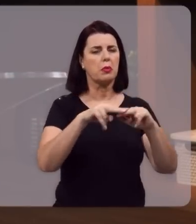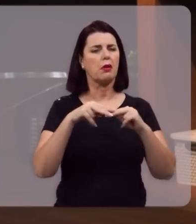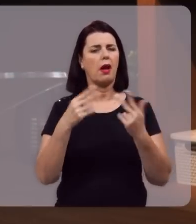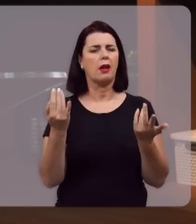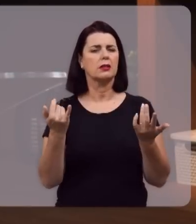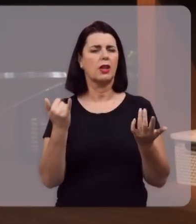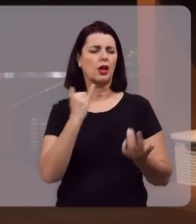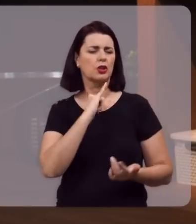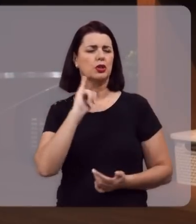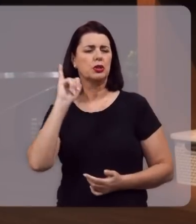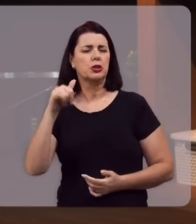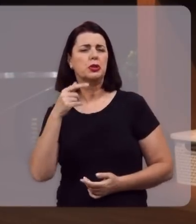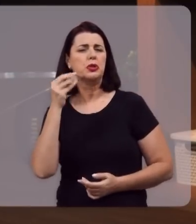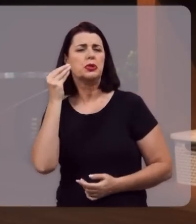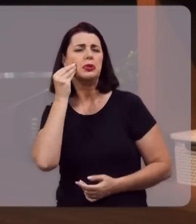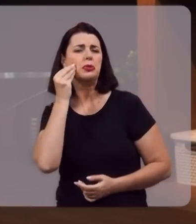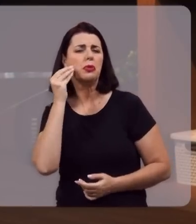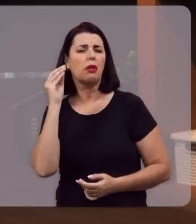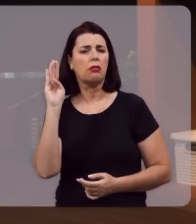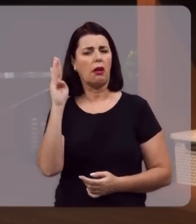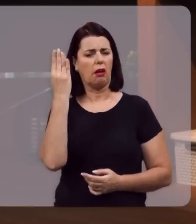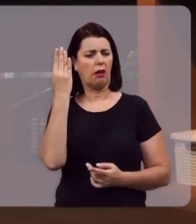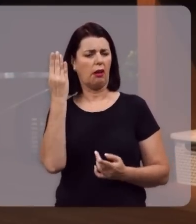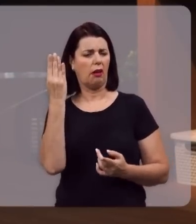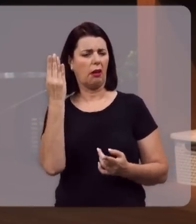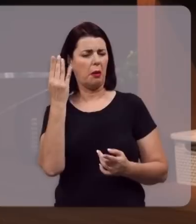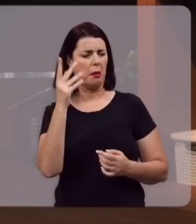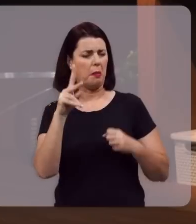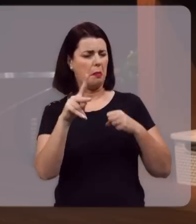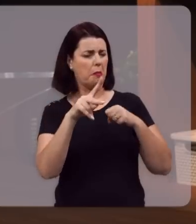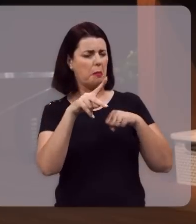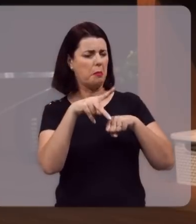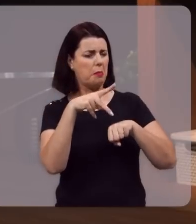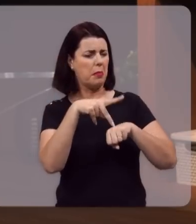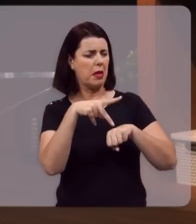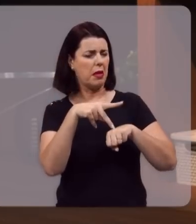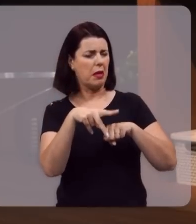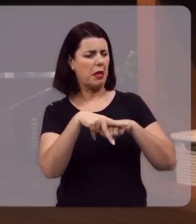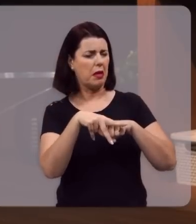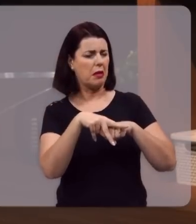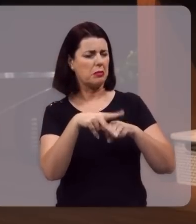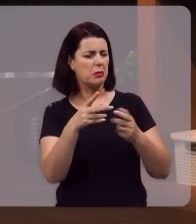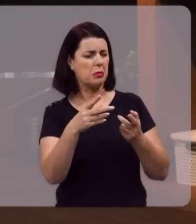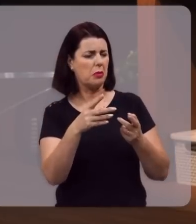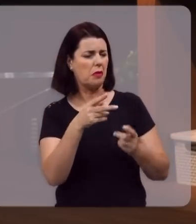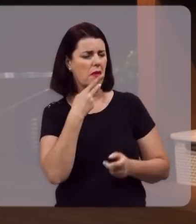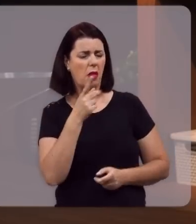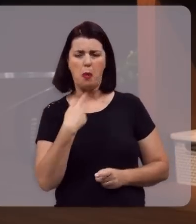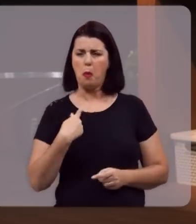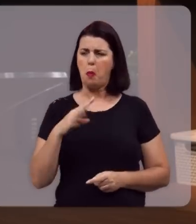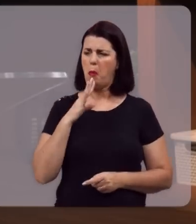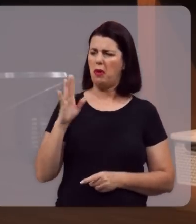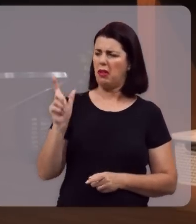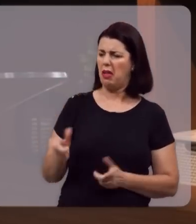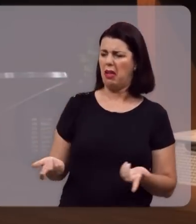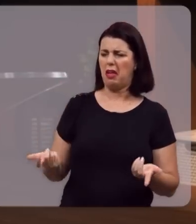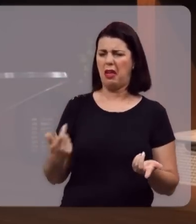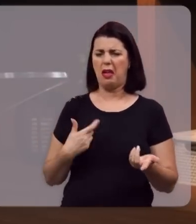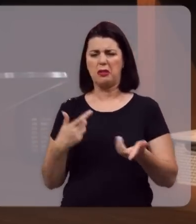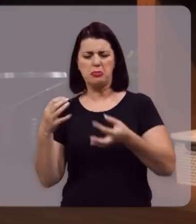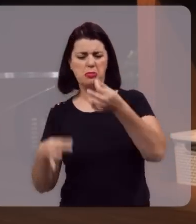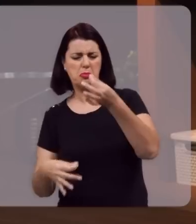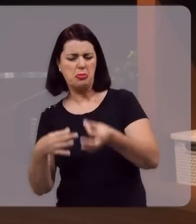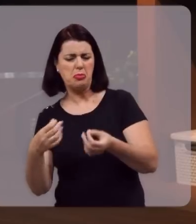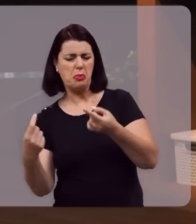Pedro negou, porque o sinédrio o condenou a 2 por 2 crimes